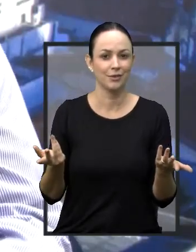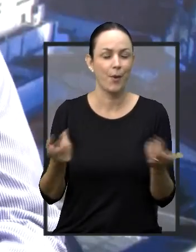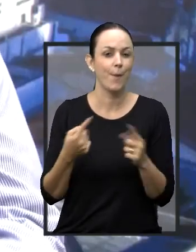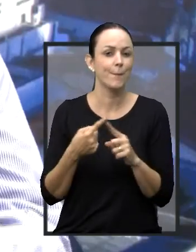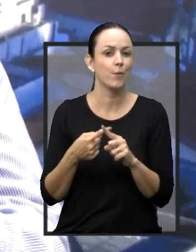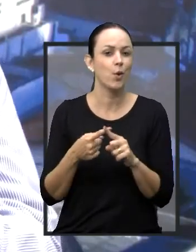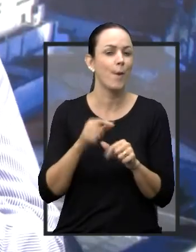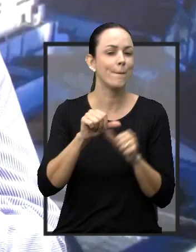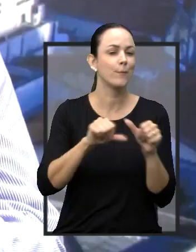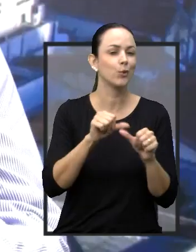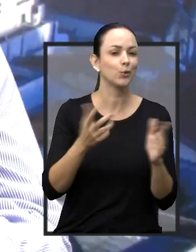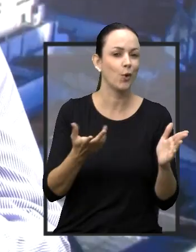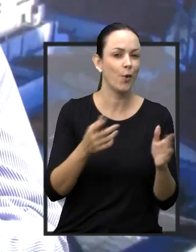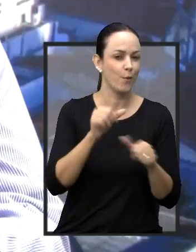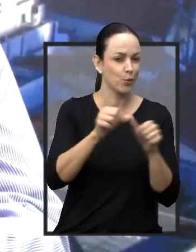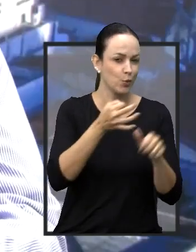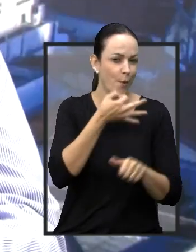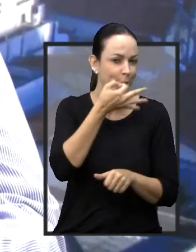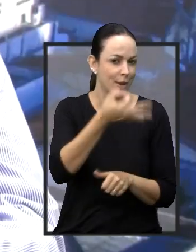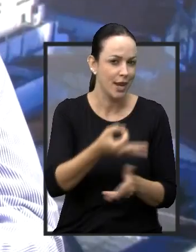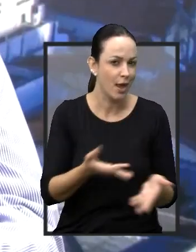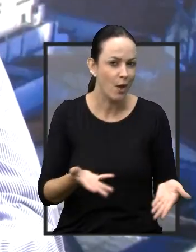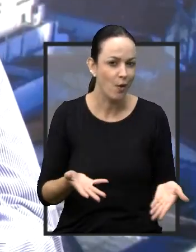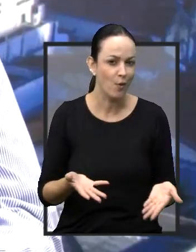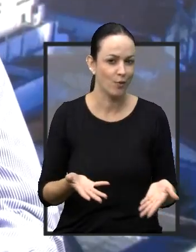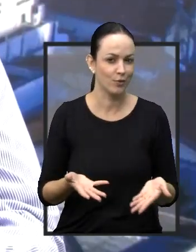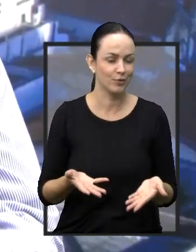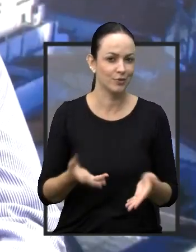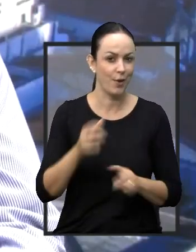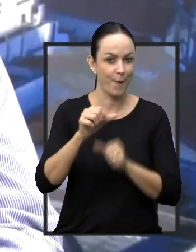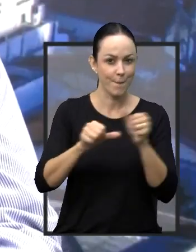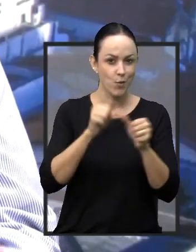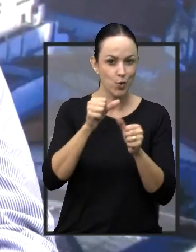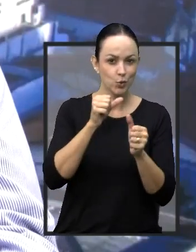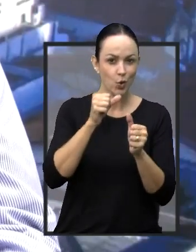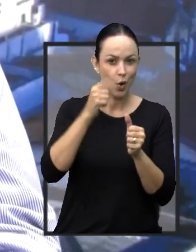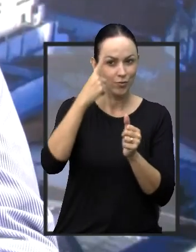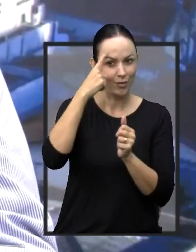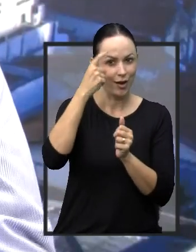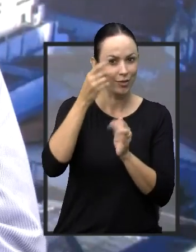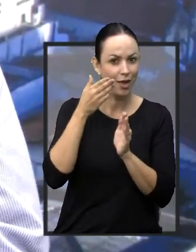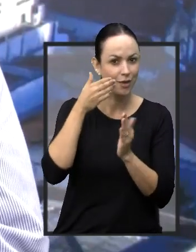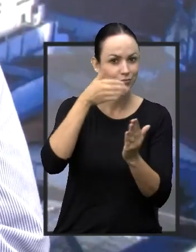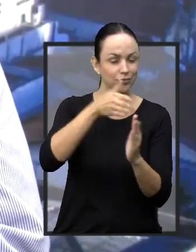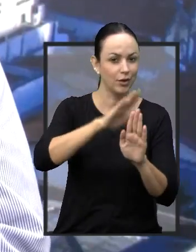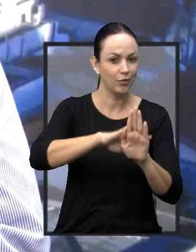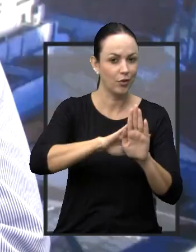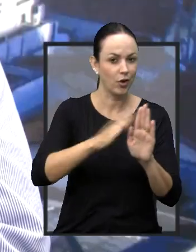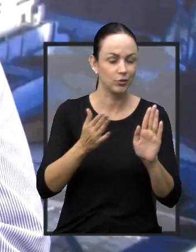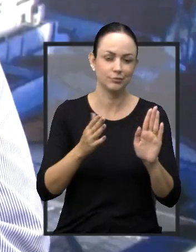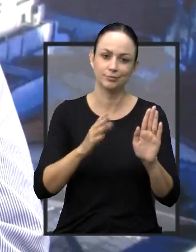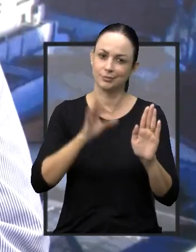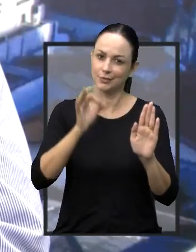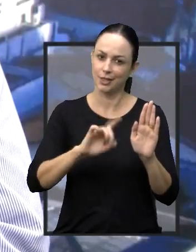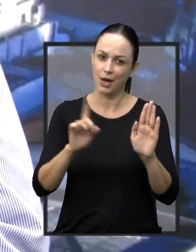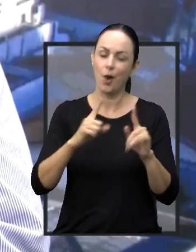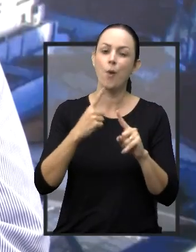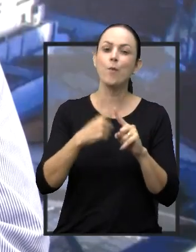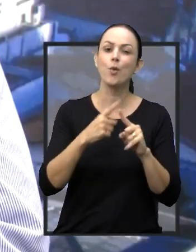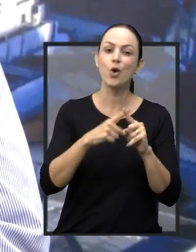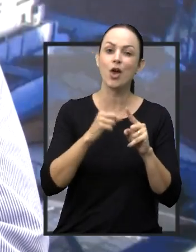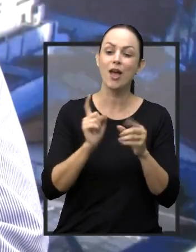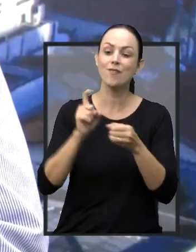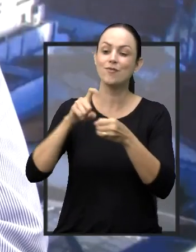quê? Mudou de opinião, né? Mudou o viés ideológico? Certamente que não. Está se filiando